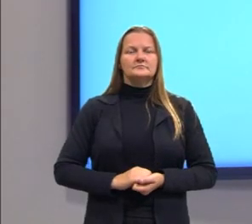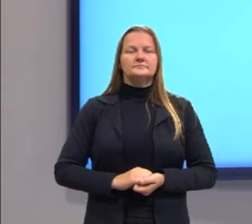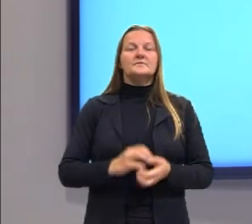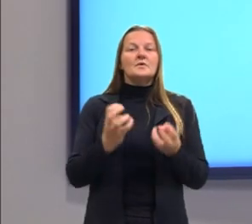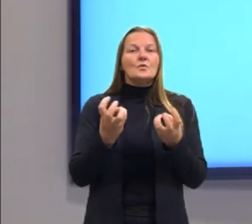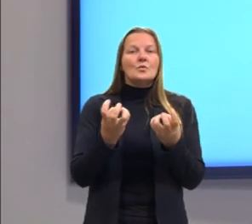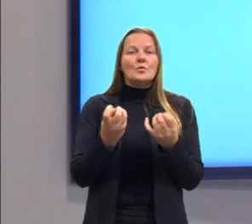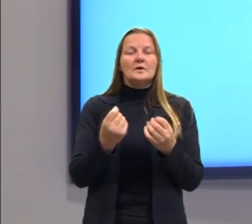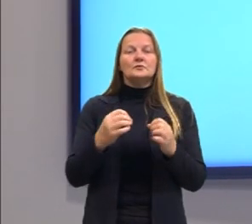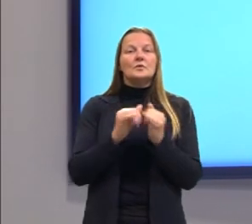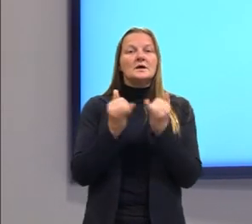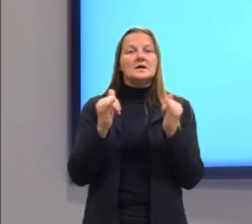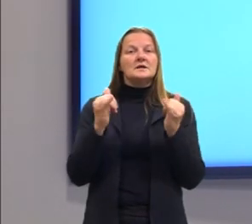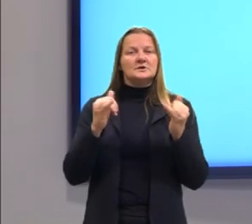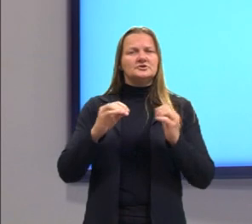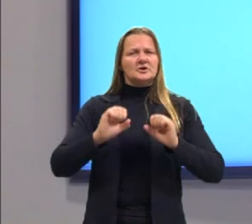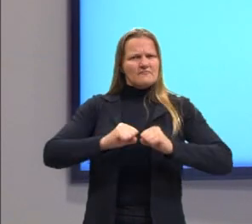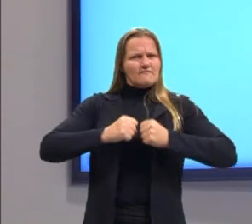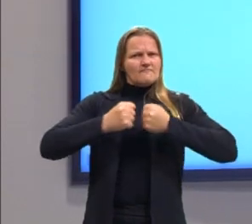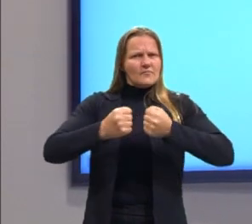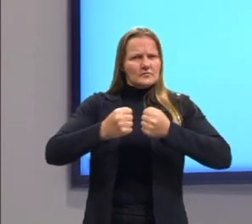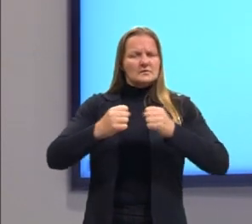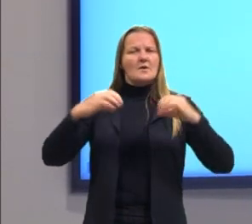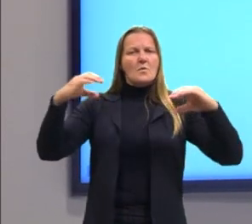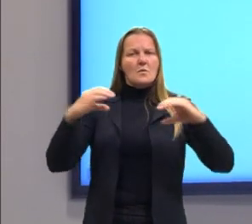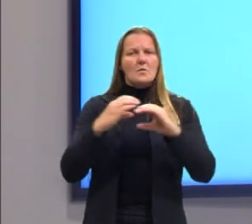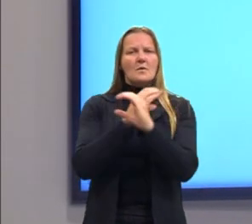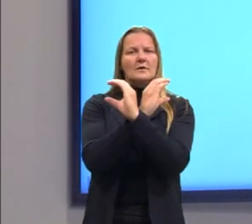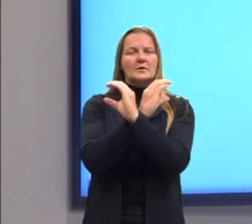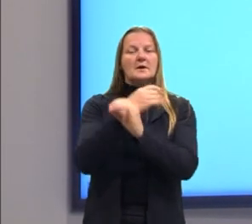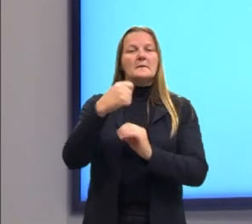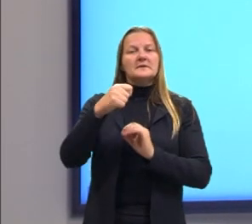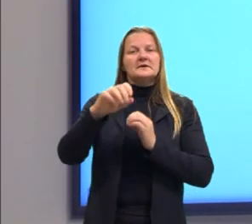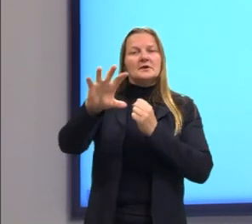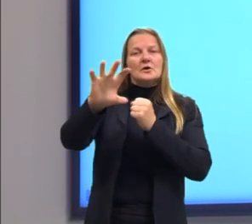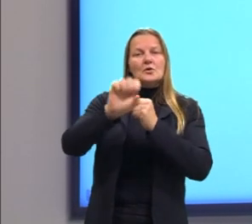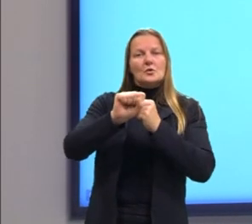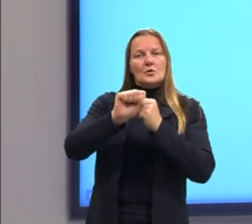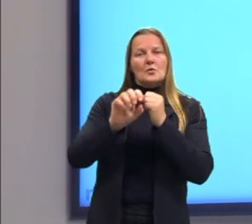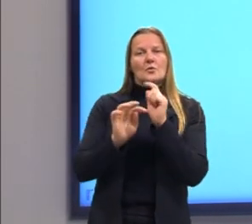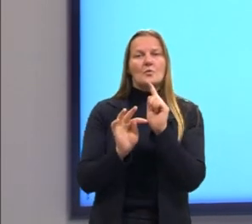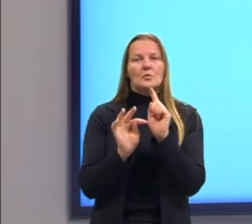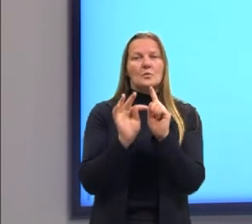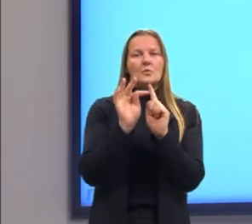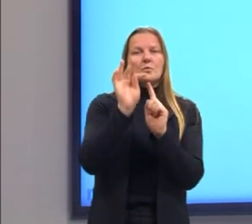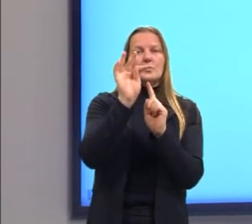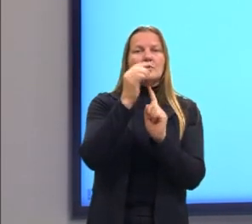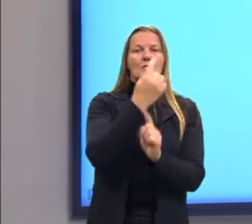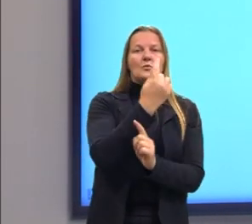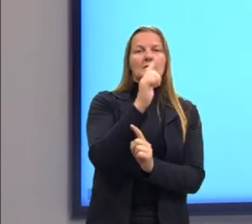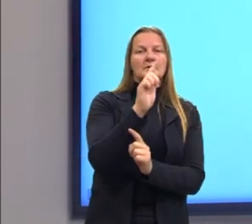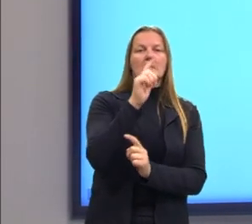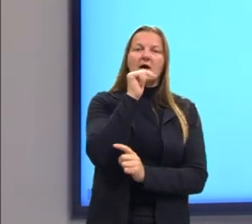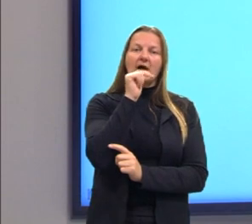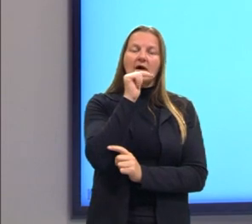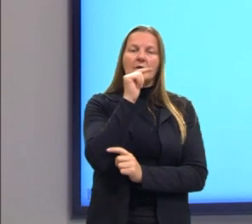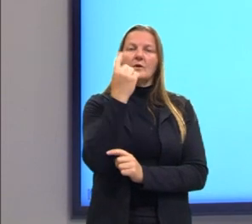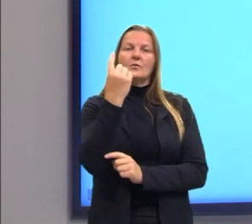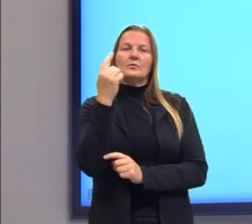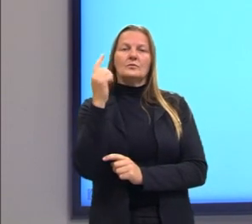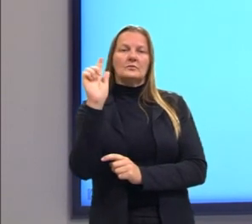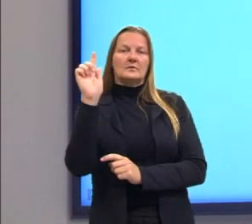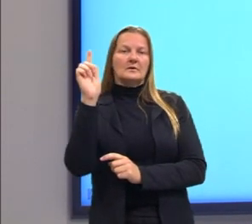quantidade de energia ou calor necessário para levar a temperatura de um grama de água em um